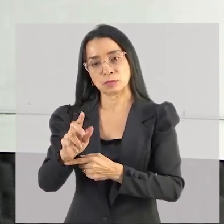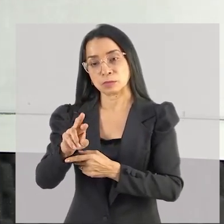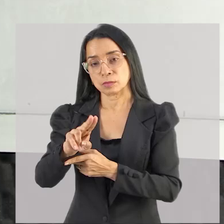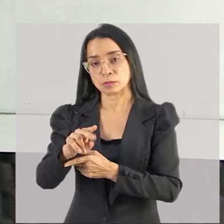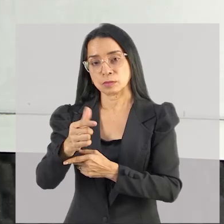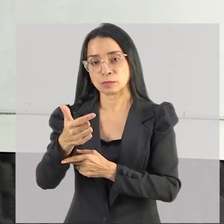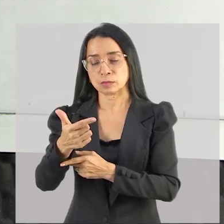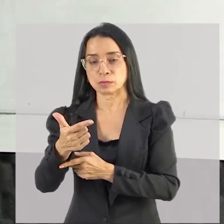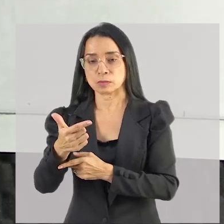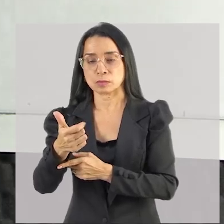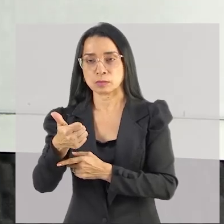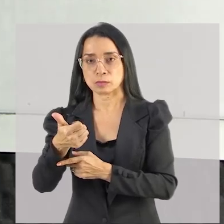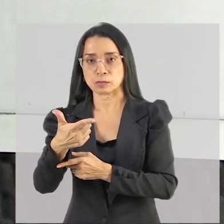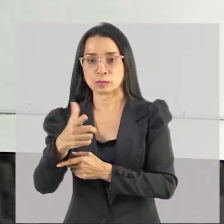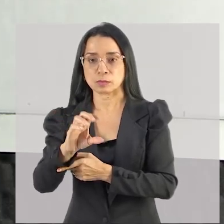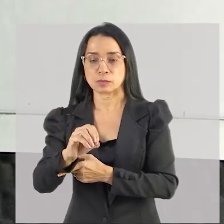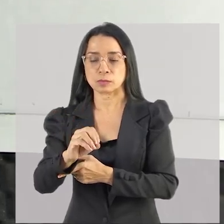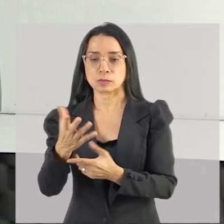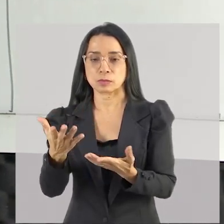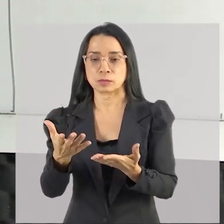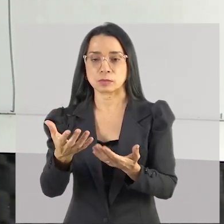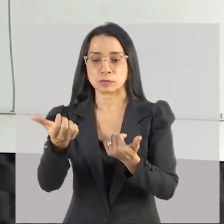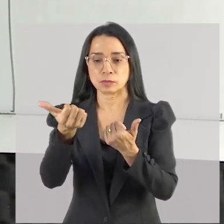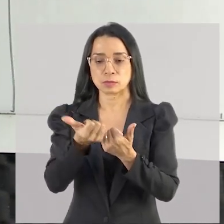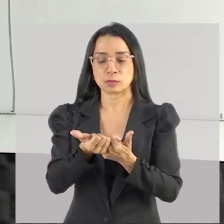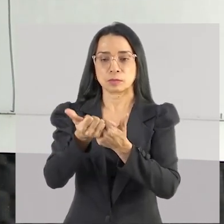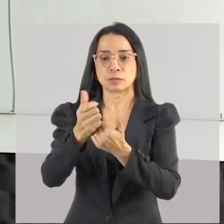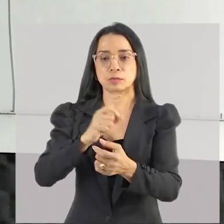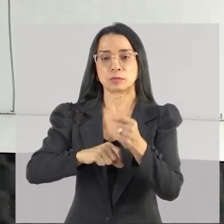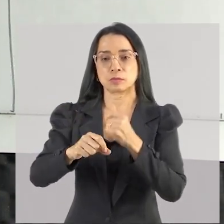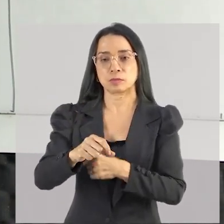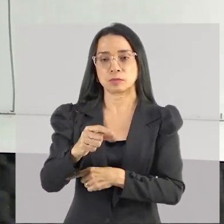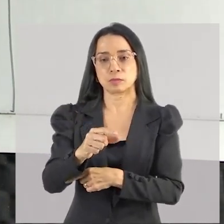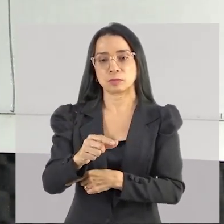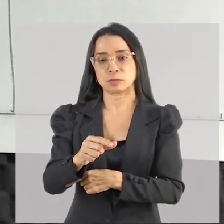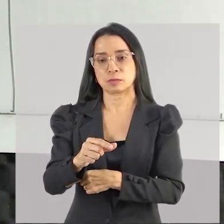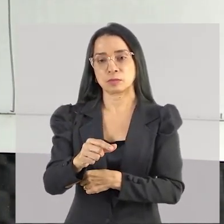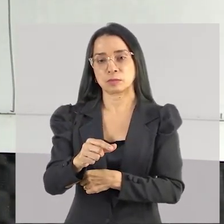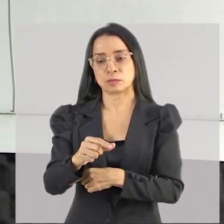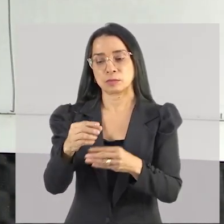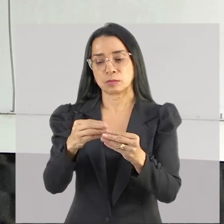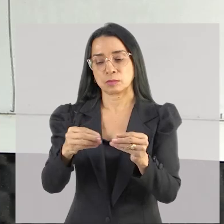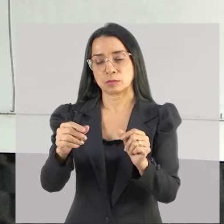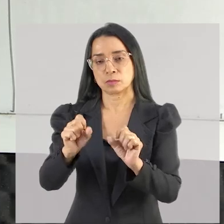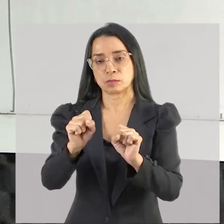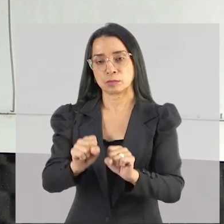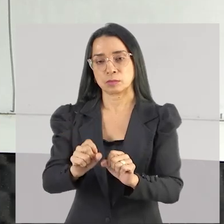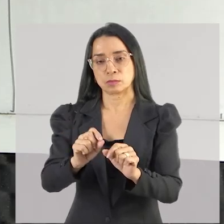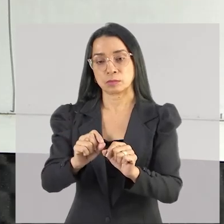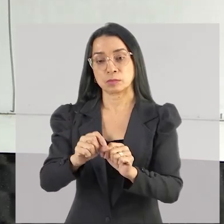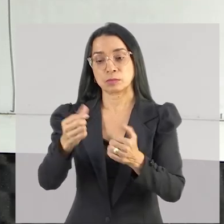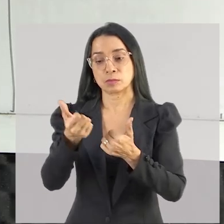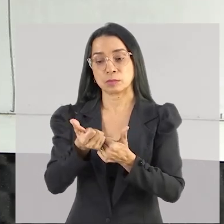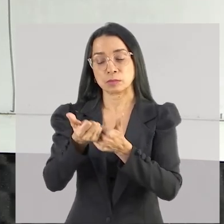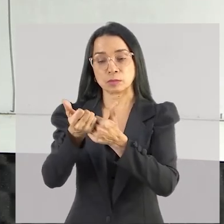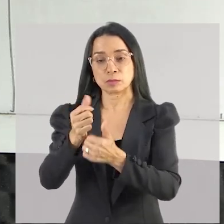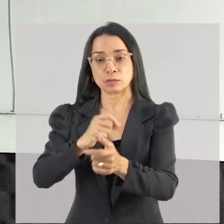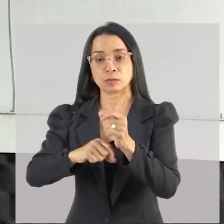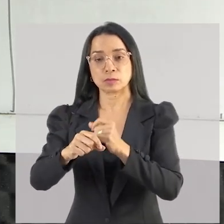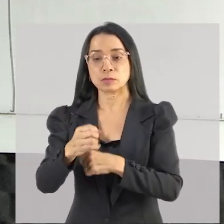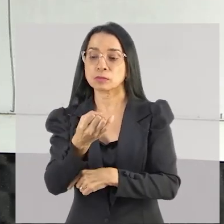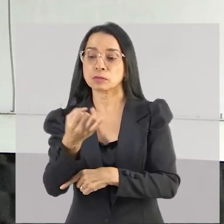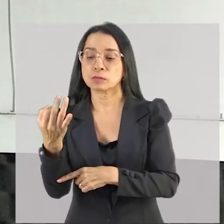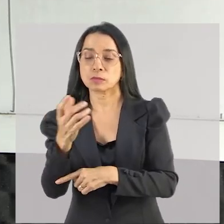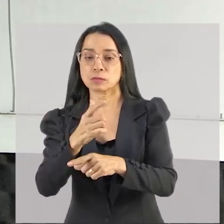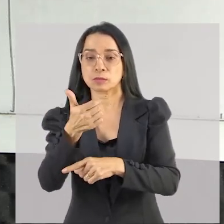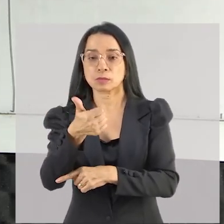120. Então, no lugar dessa xícara aqui, certo? Da farinha de trigo, eu posso fazer uma substituição. Por